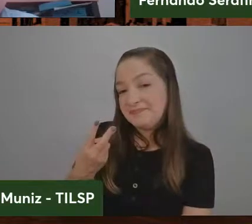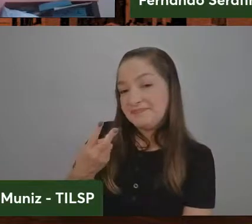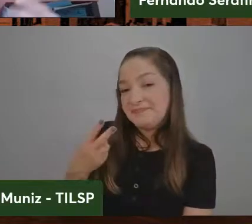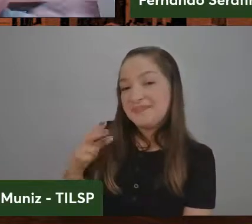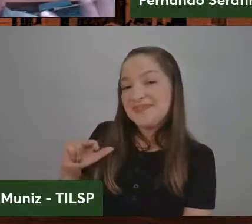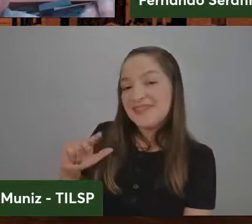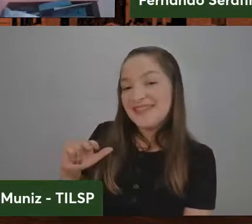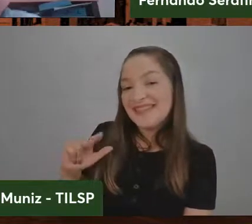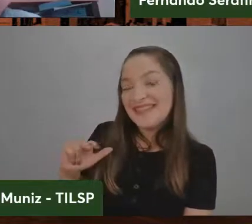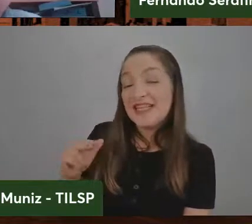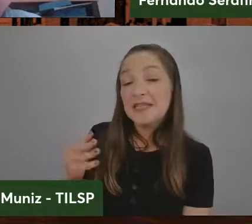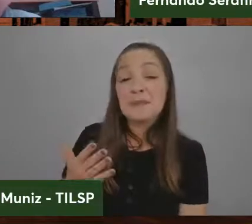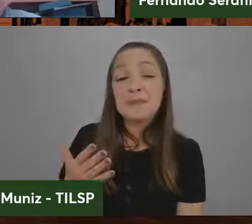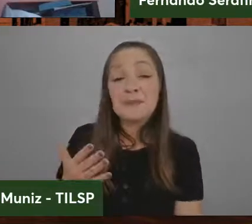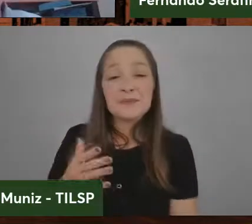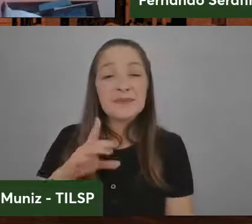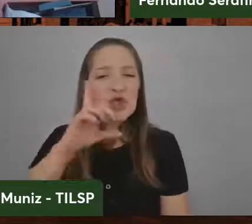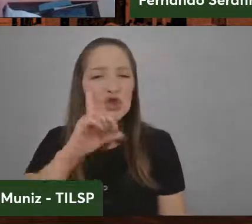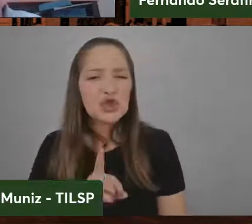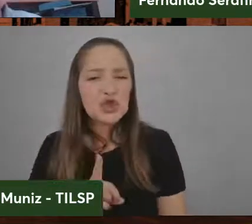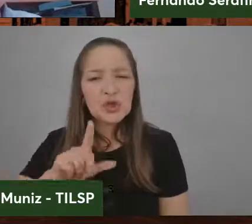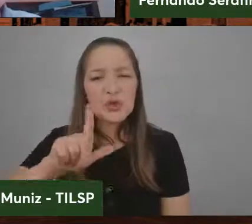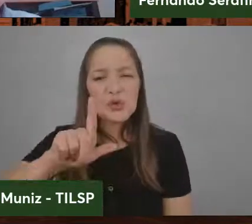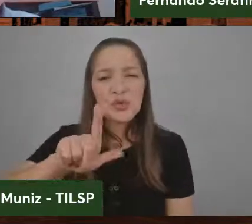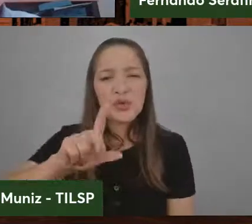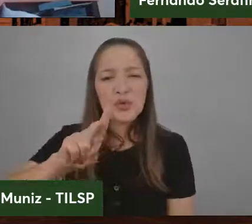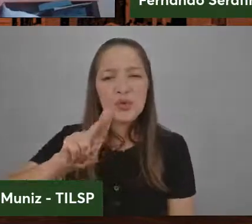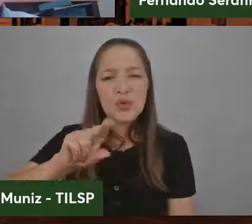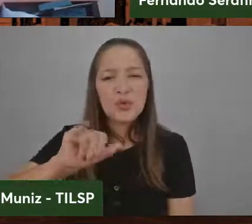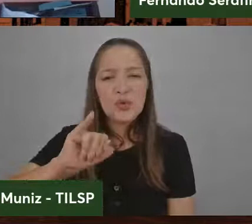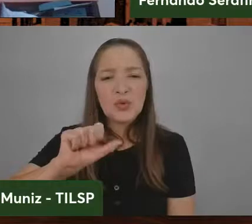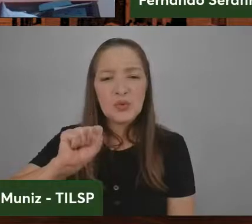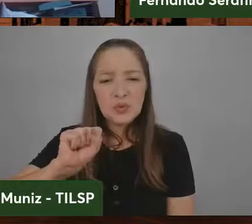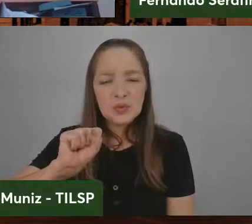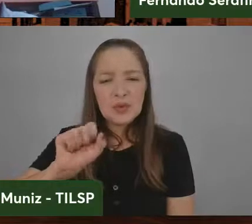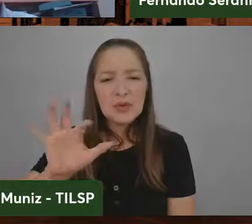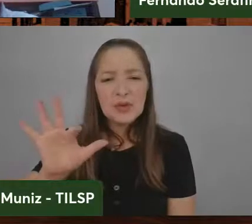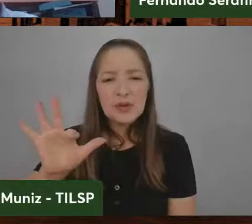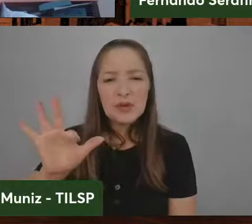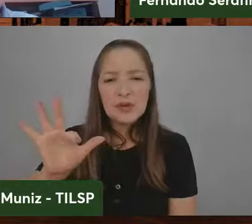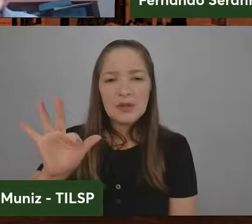E a direção do Luiz Fernando foi uma direção muito ousada, né?